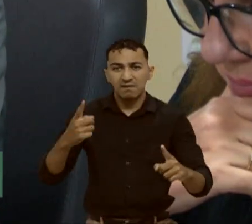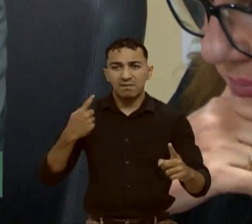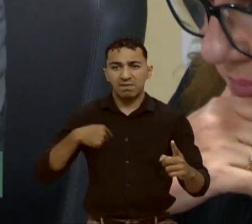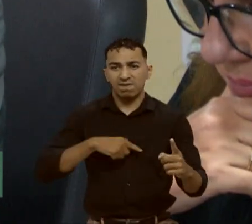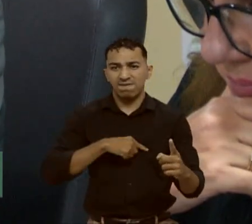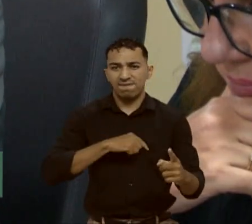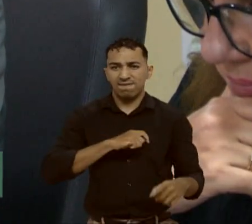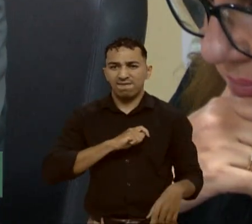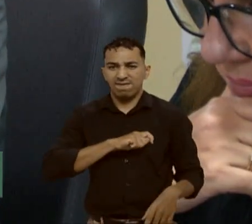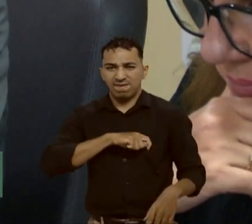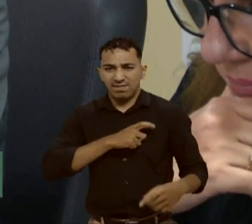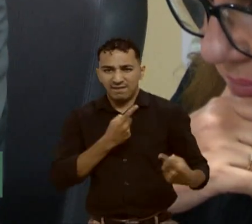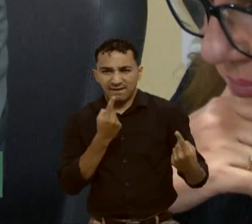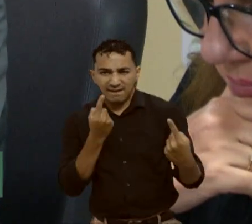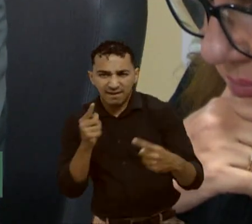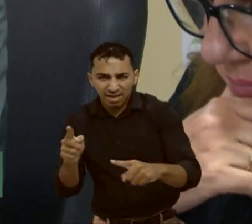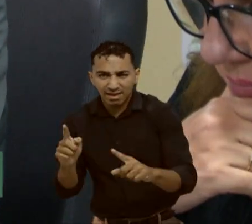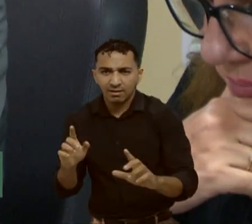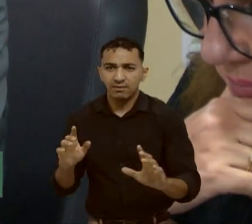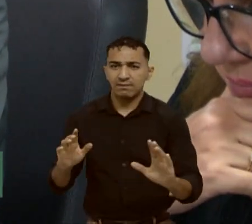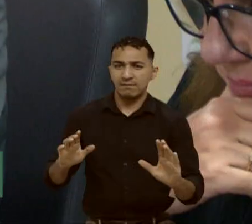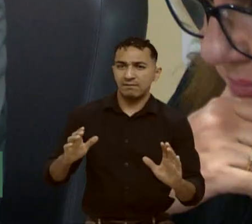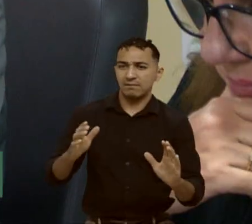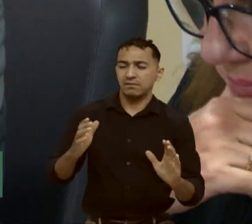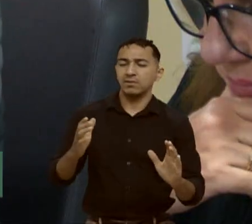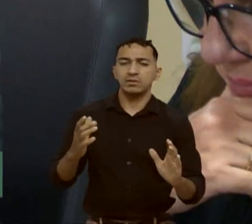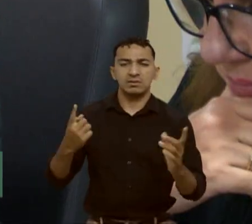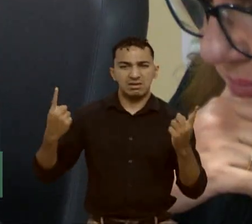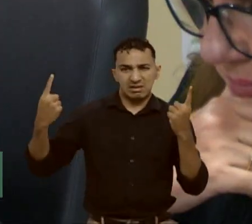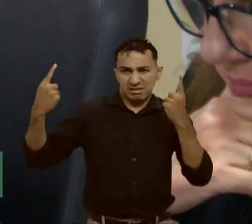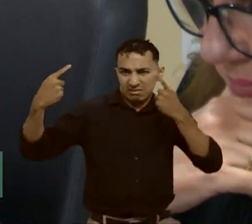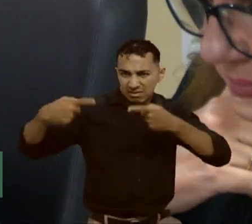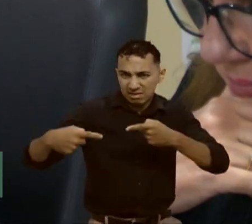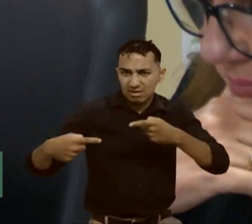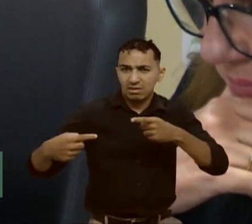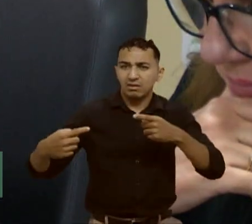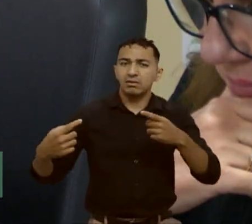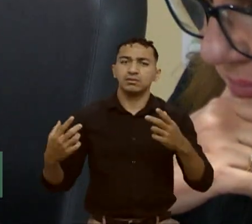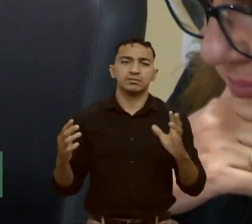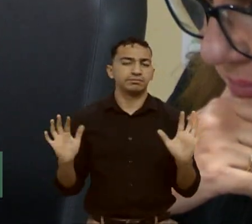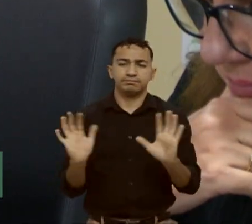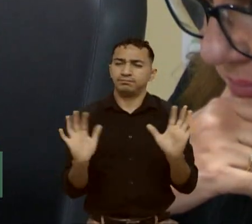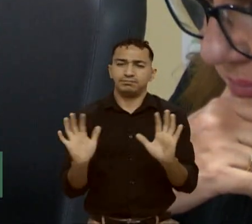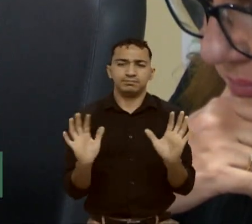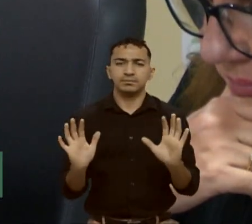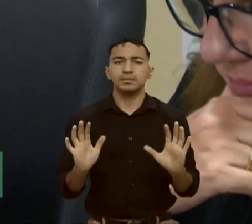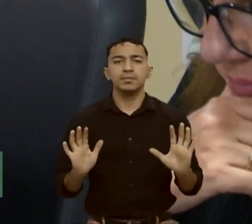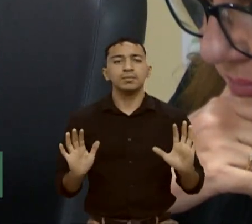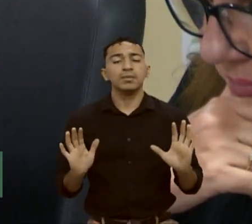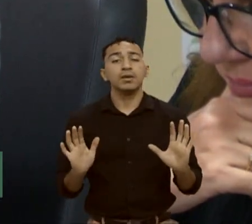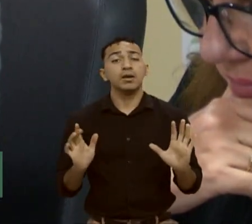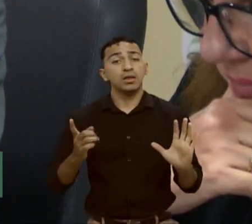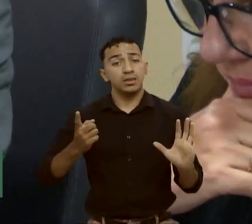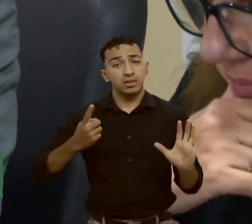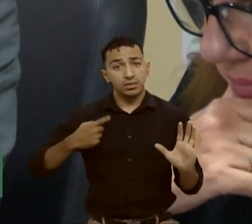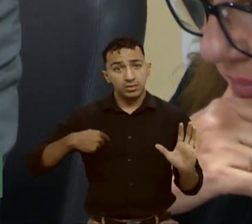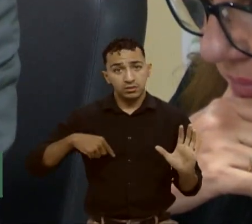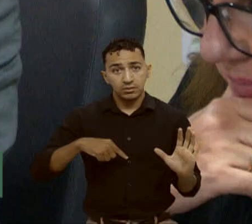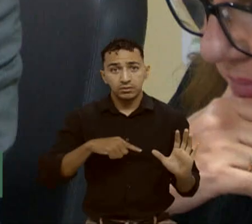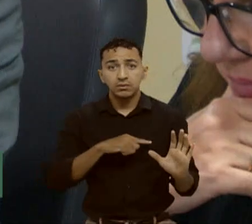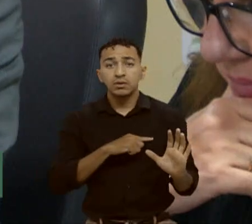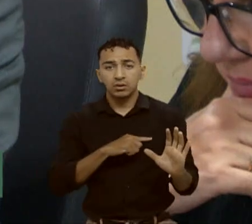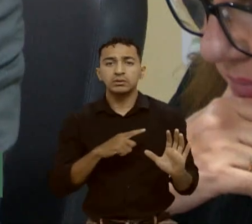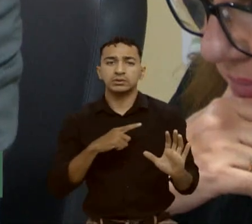e consumidor e fornecedor estão em lados opostos como bem e mal. Não é dessa forma. Temos várias